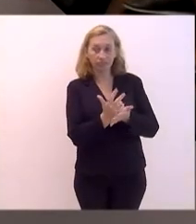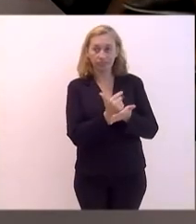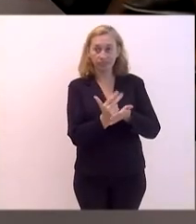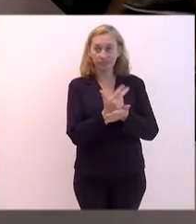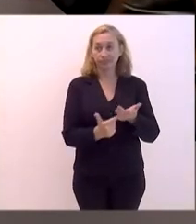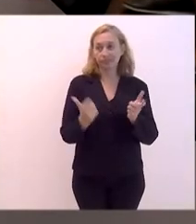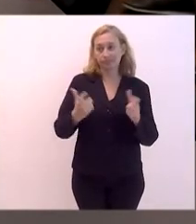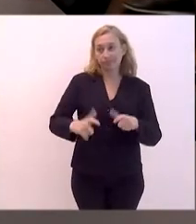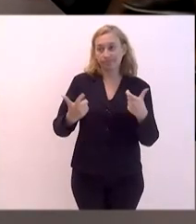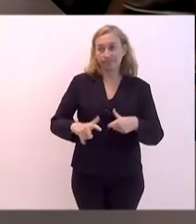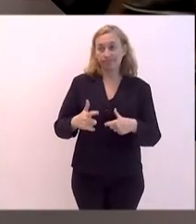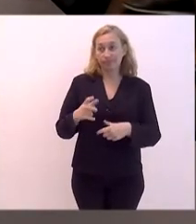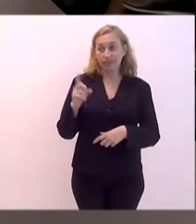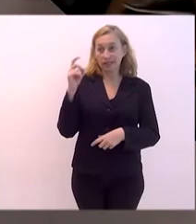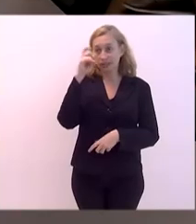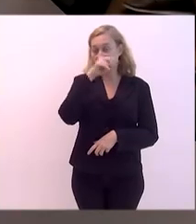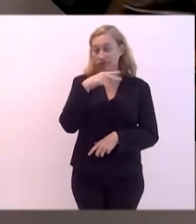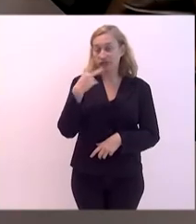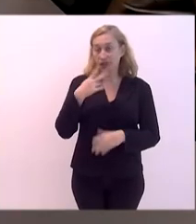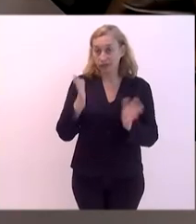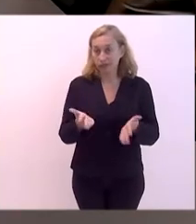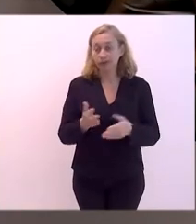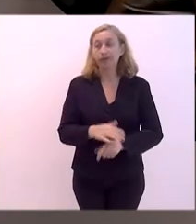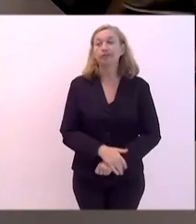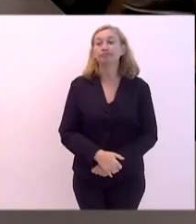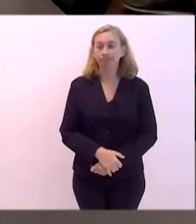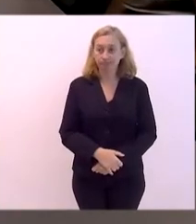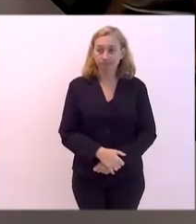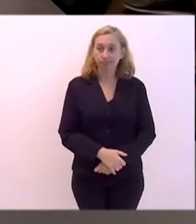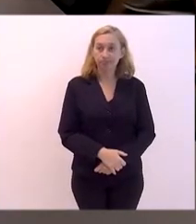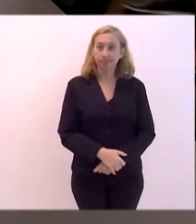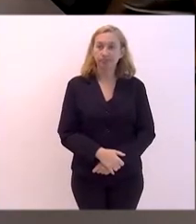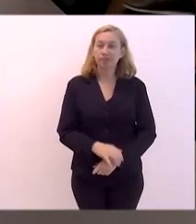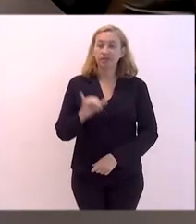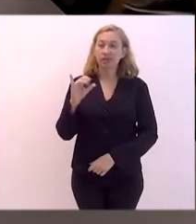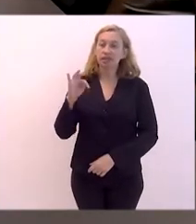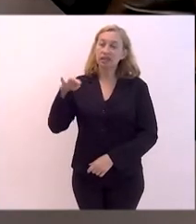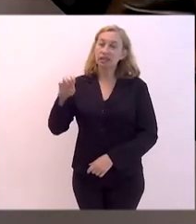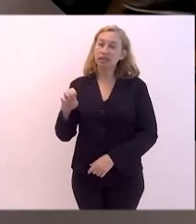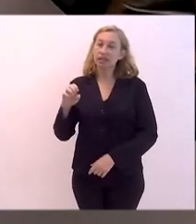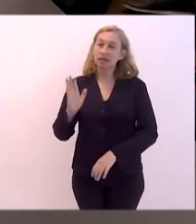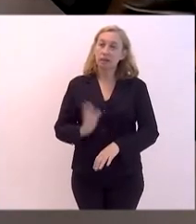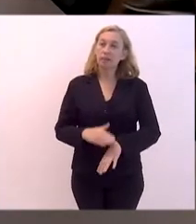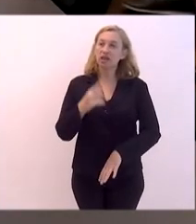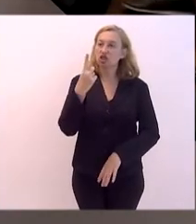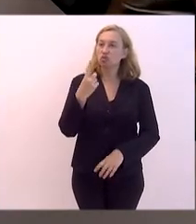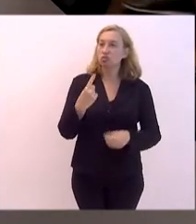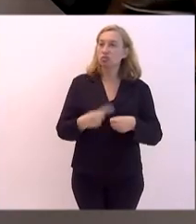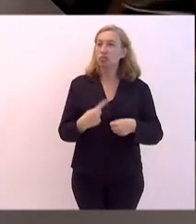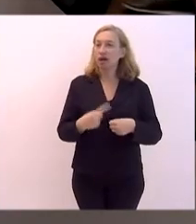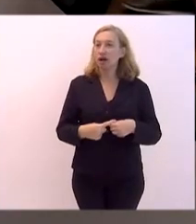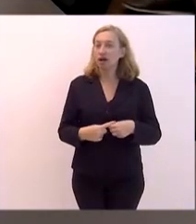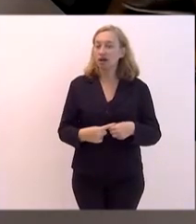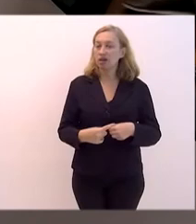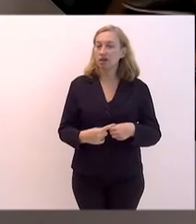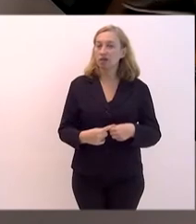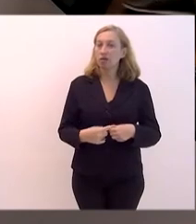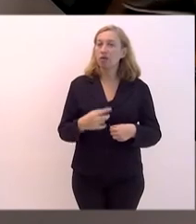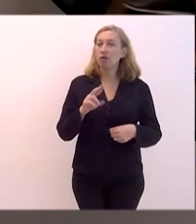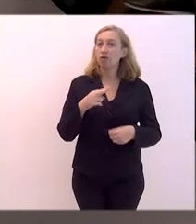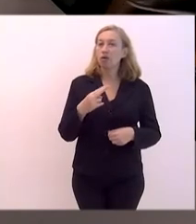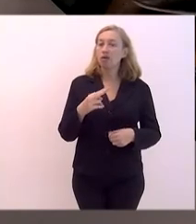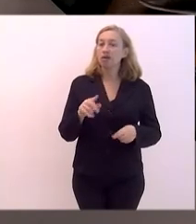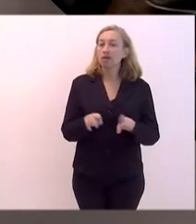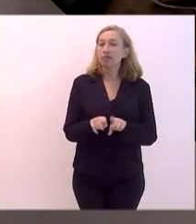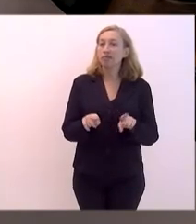RAs aqui na minha frente, porque seguramente a Intendente Magalhães corta mais de um bairro e mais de uma RA. Então,